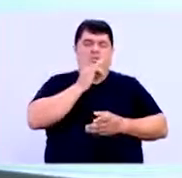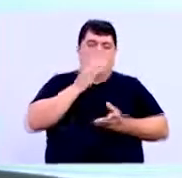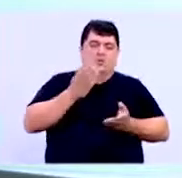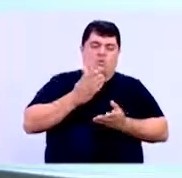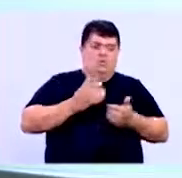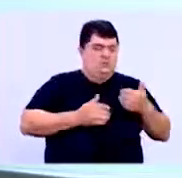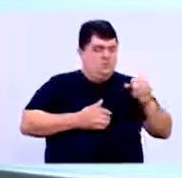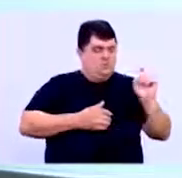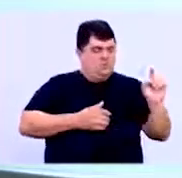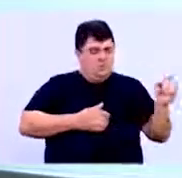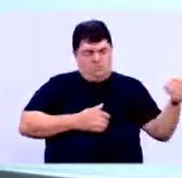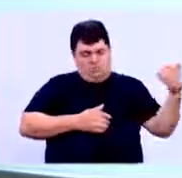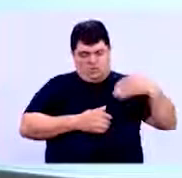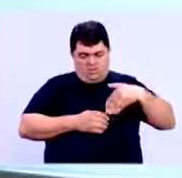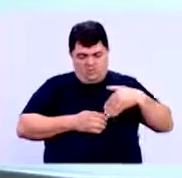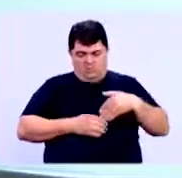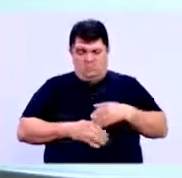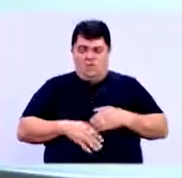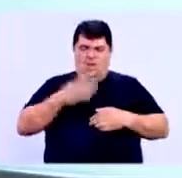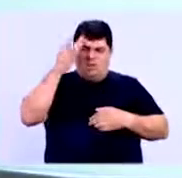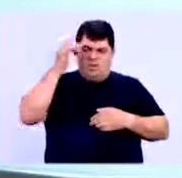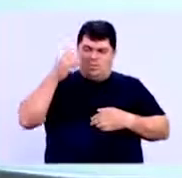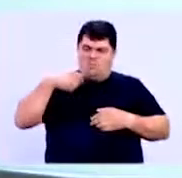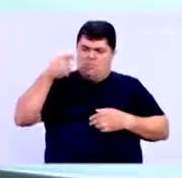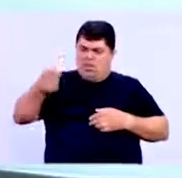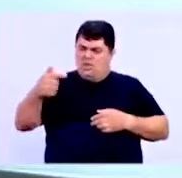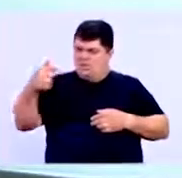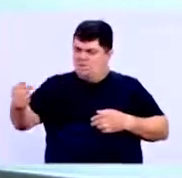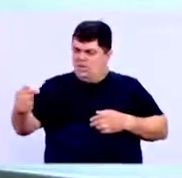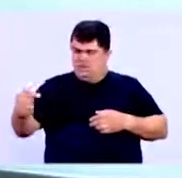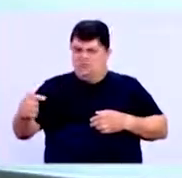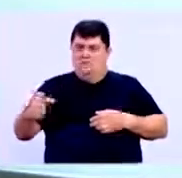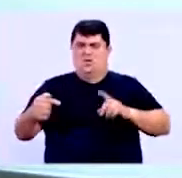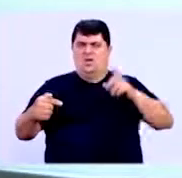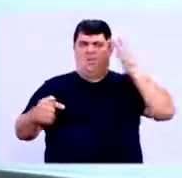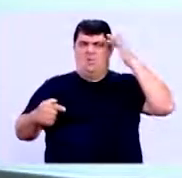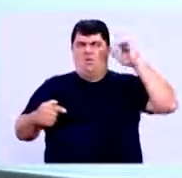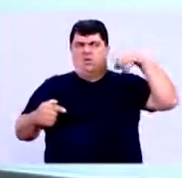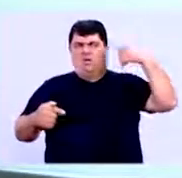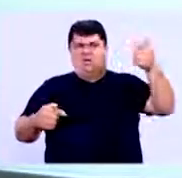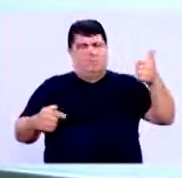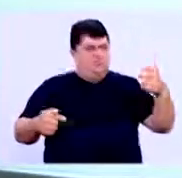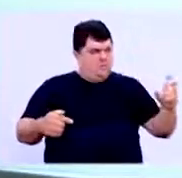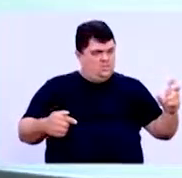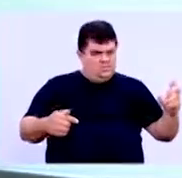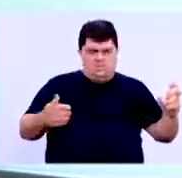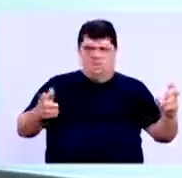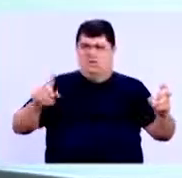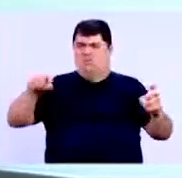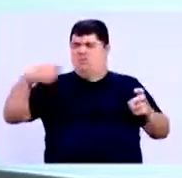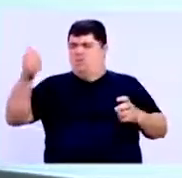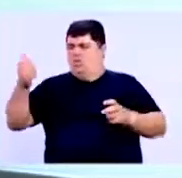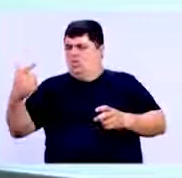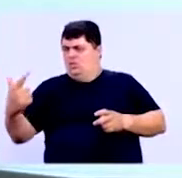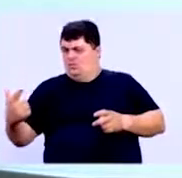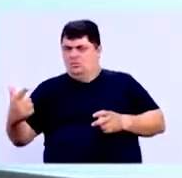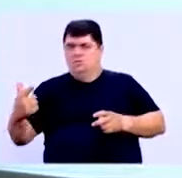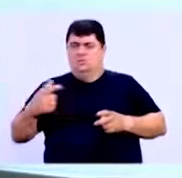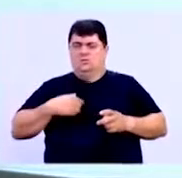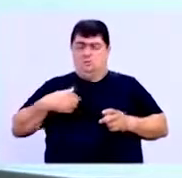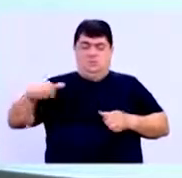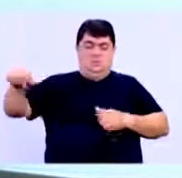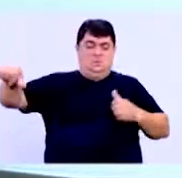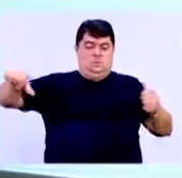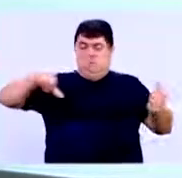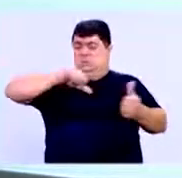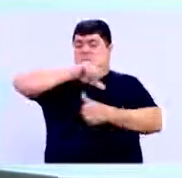7, no terceiro dia já entrou mais 15, mas no quarto dia saiu mais 12. E aí essa conta, ela está em